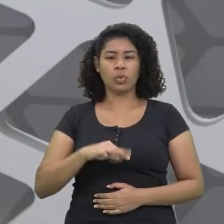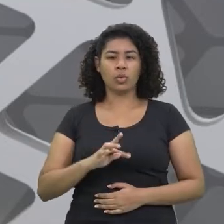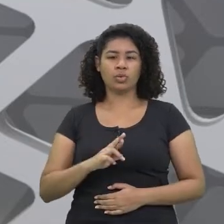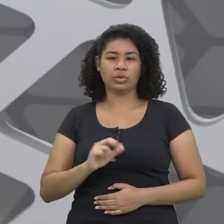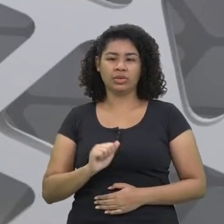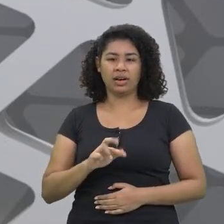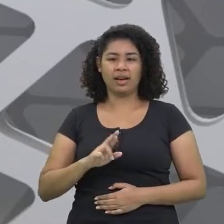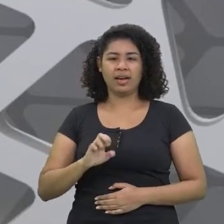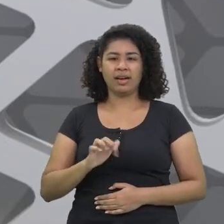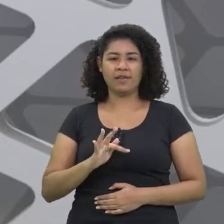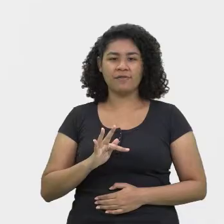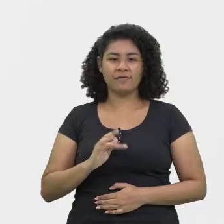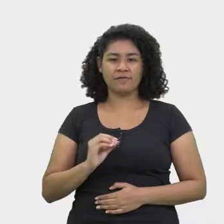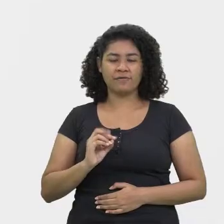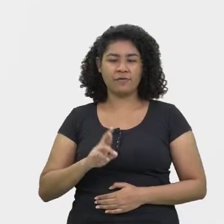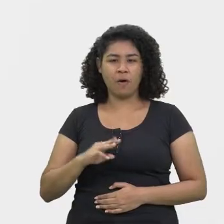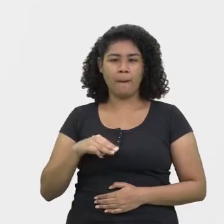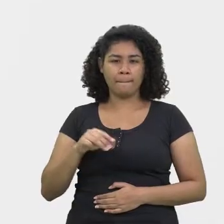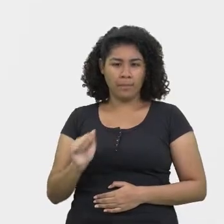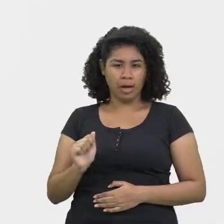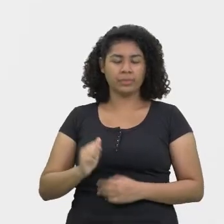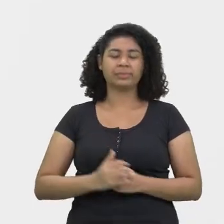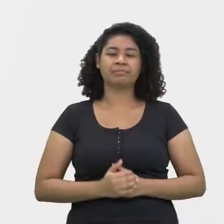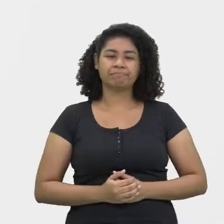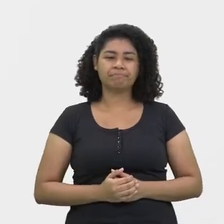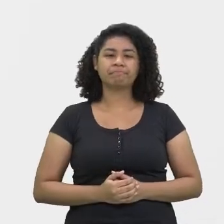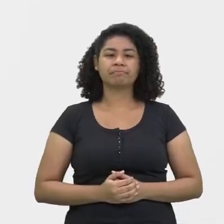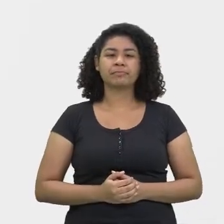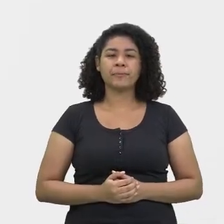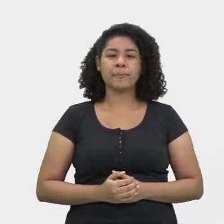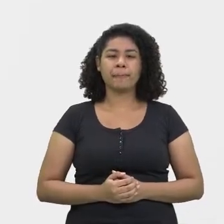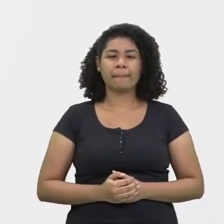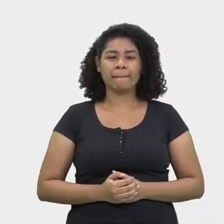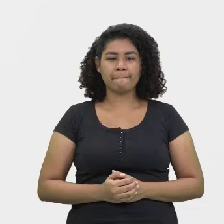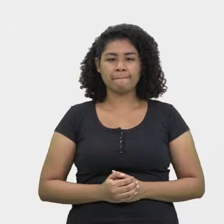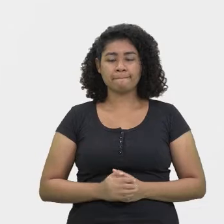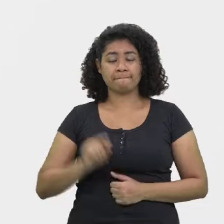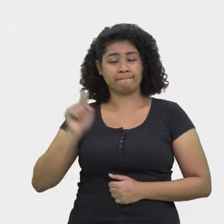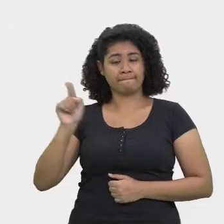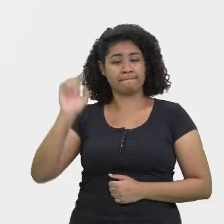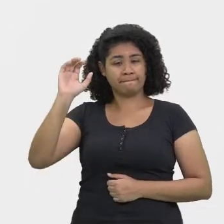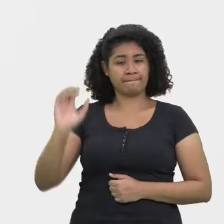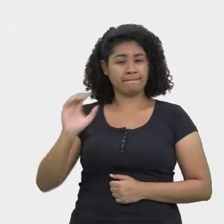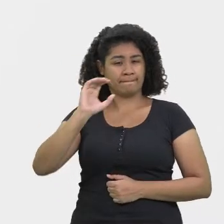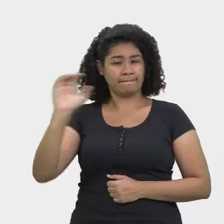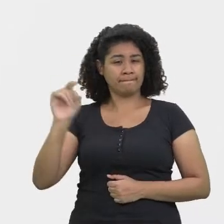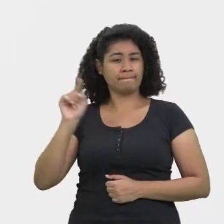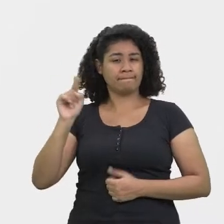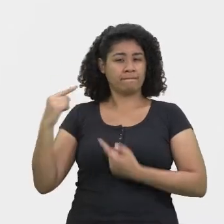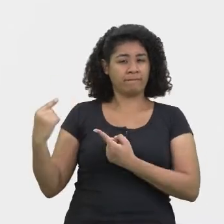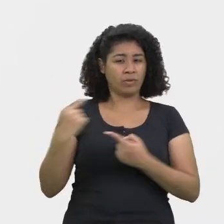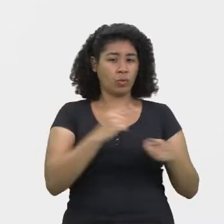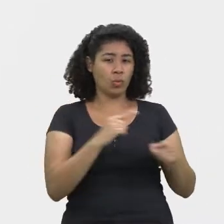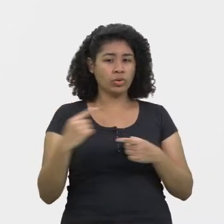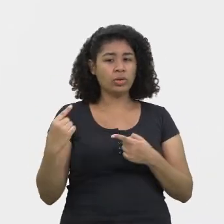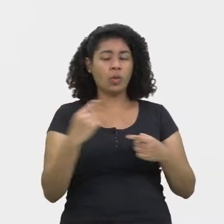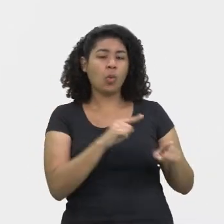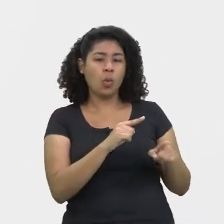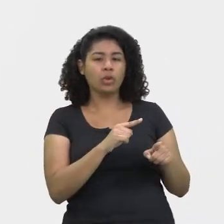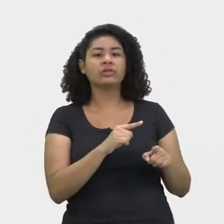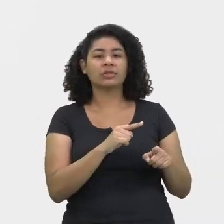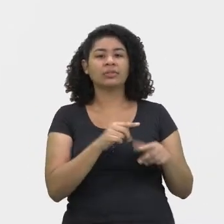Contra-Reforma, ok? Vamos continuar então no nosso texto. A reação da Igreja Católica então foi a Contra-Reforma, movimento de